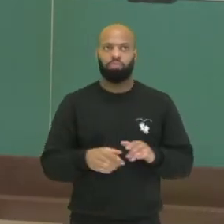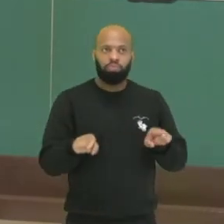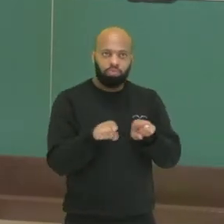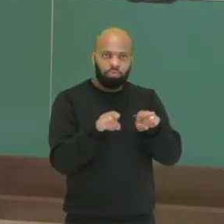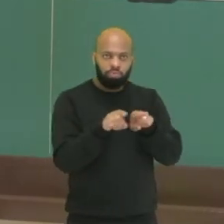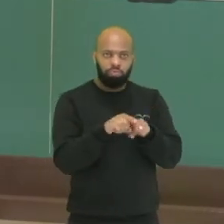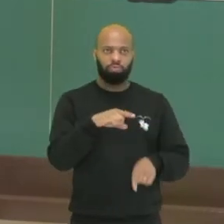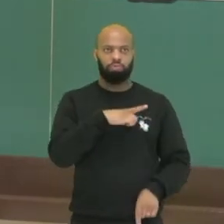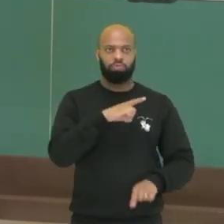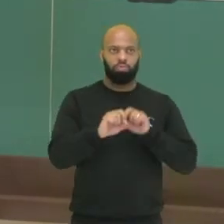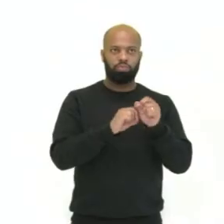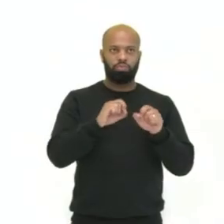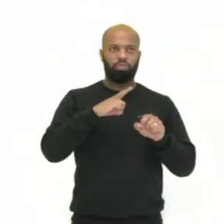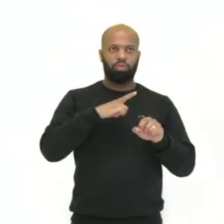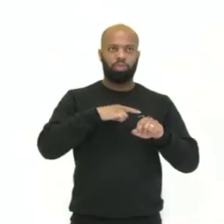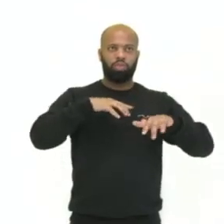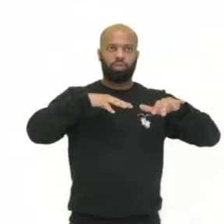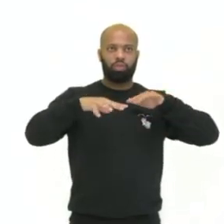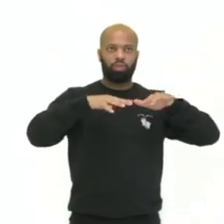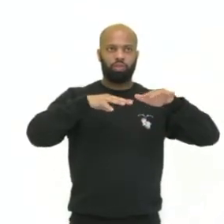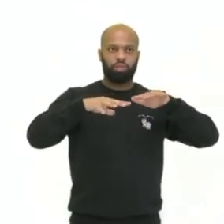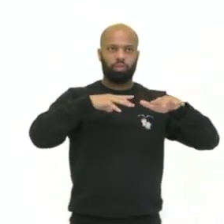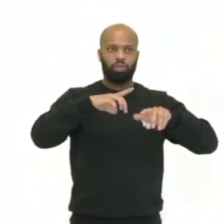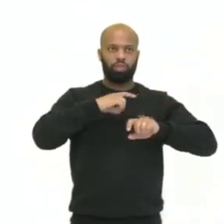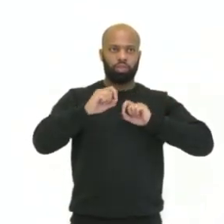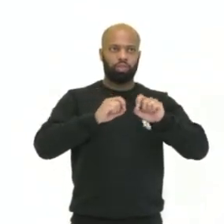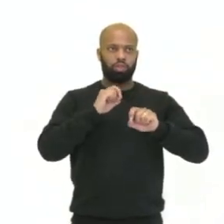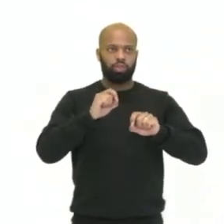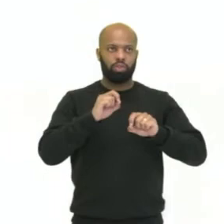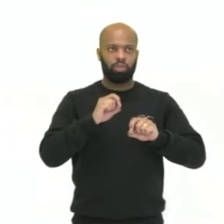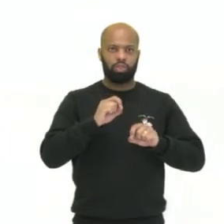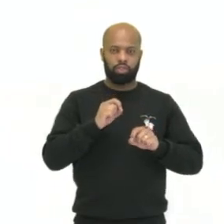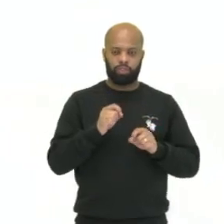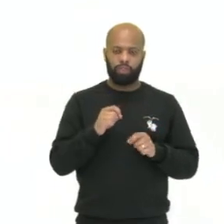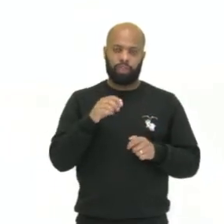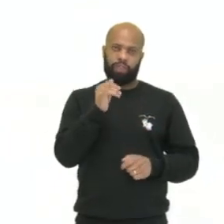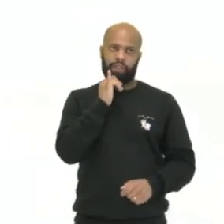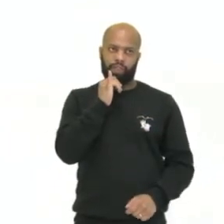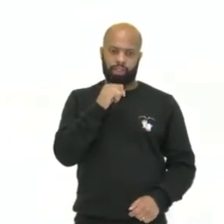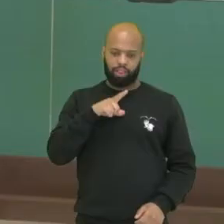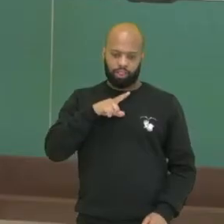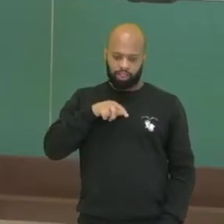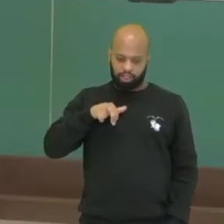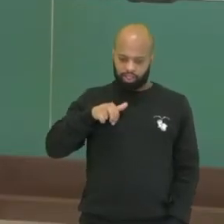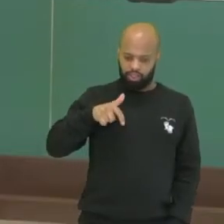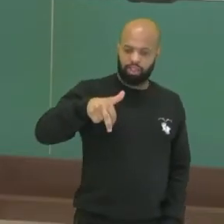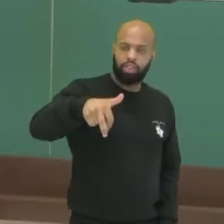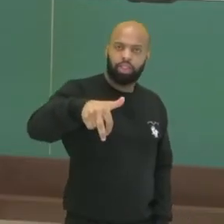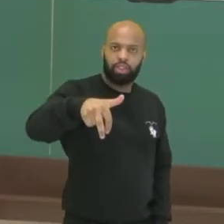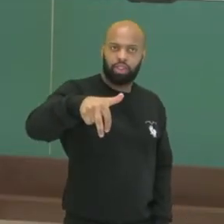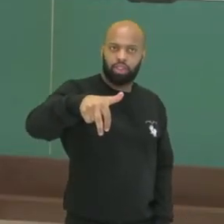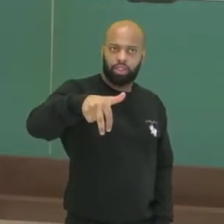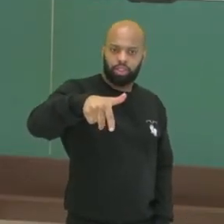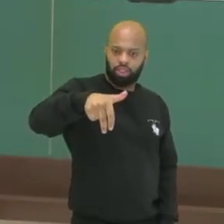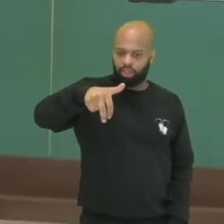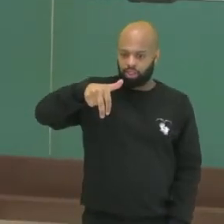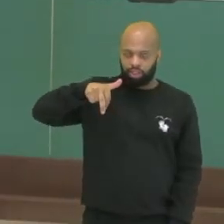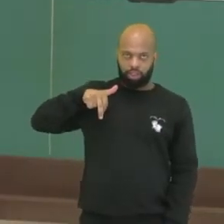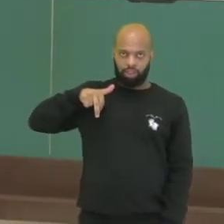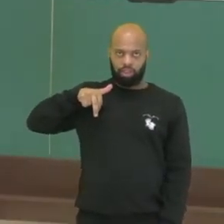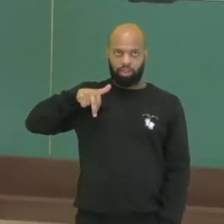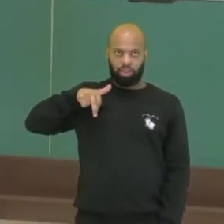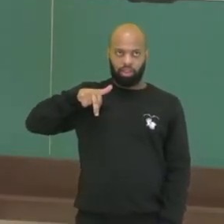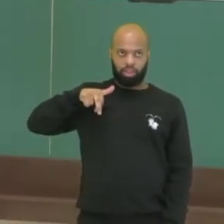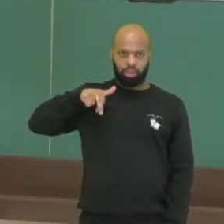temos o movimento de marchar e romper, ou seja, você está indo à frente e romper